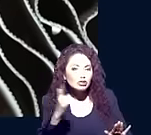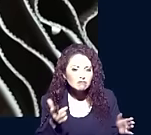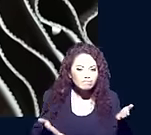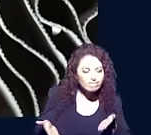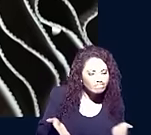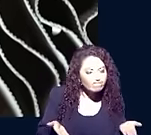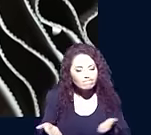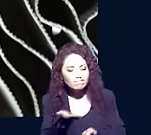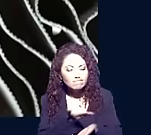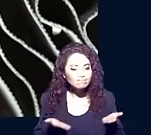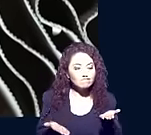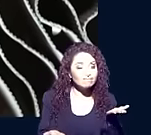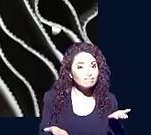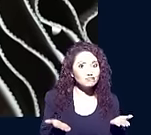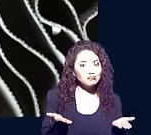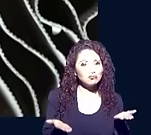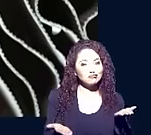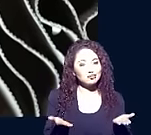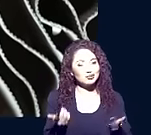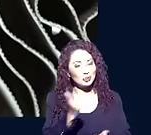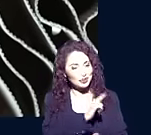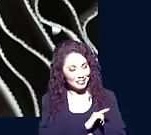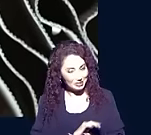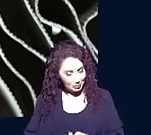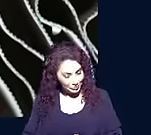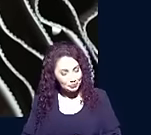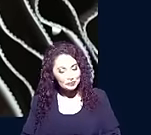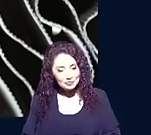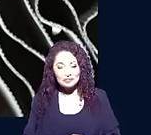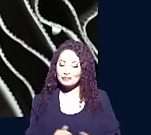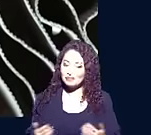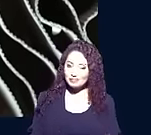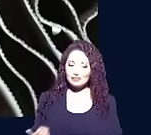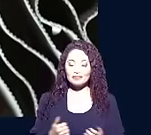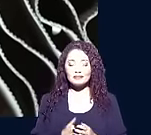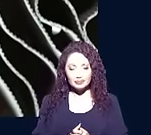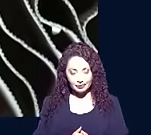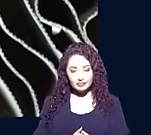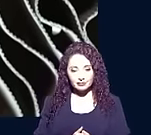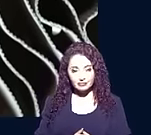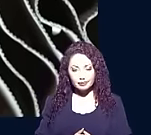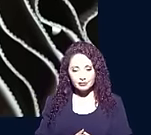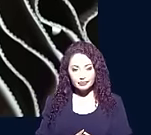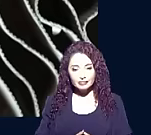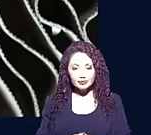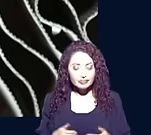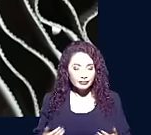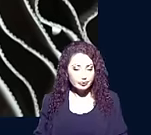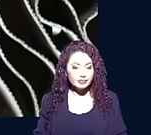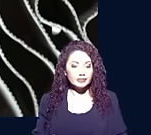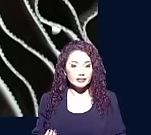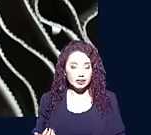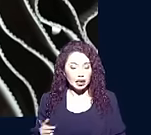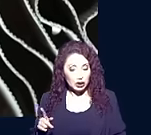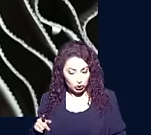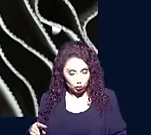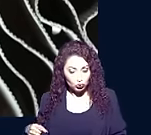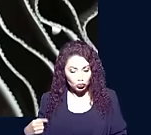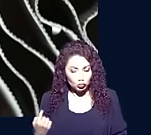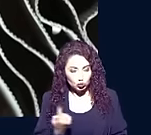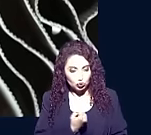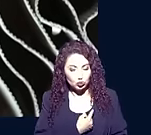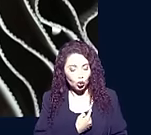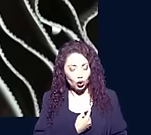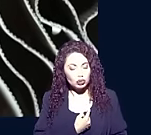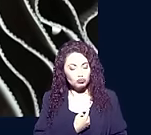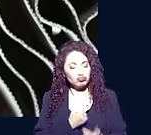baseado nisso não é a gente teve como todo agente político um posicionamento político Claro nas